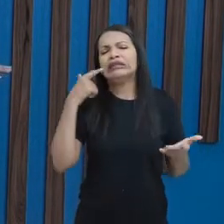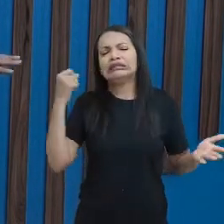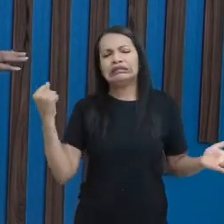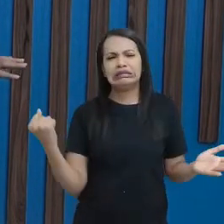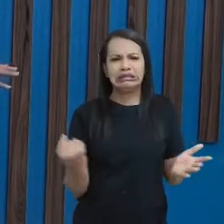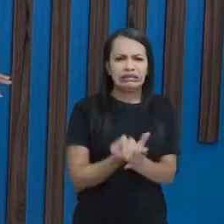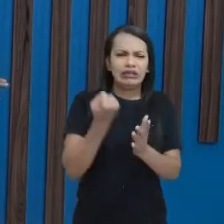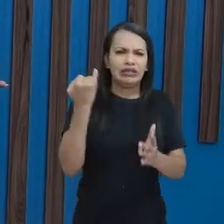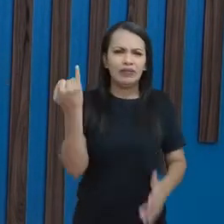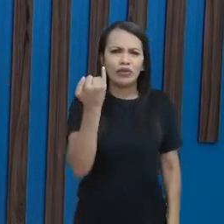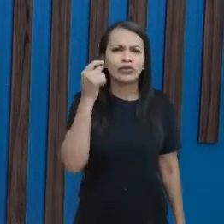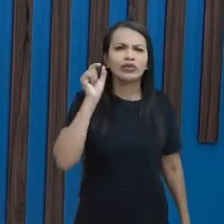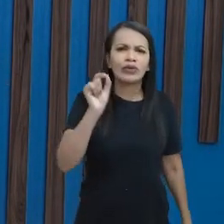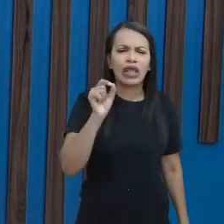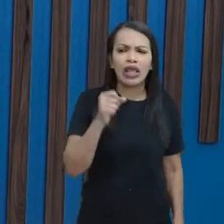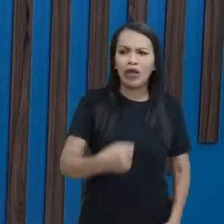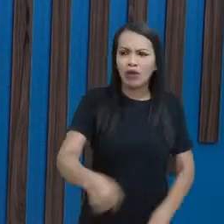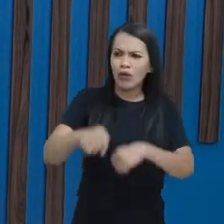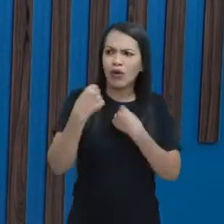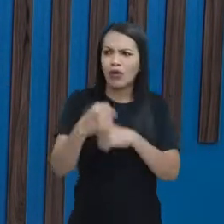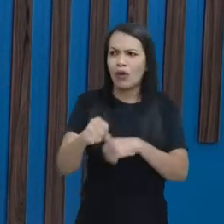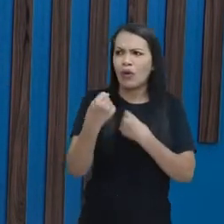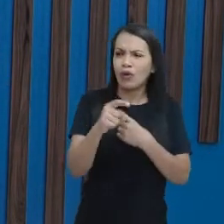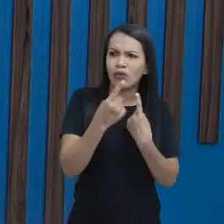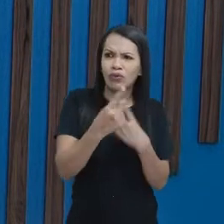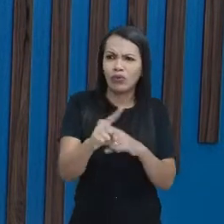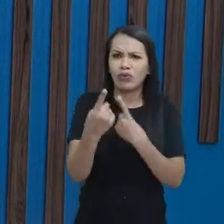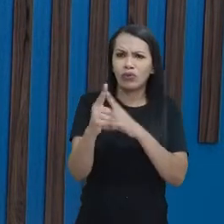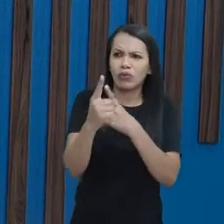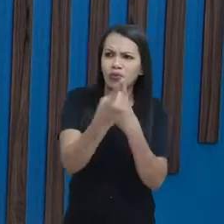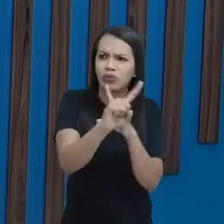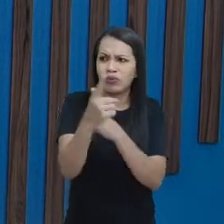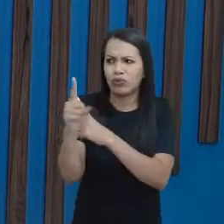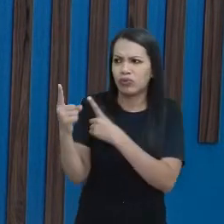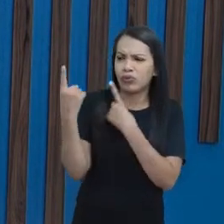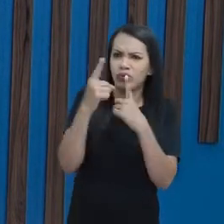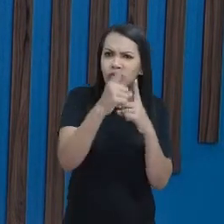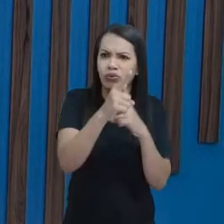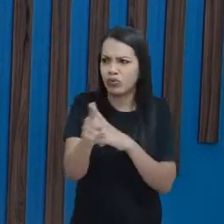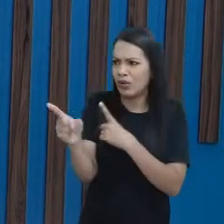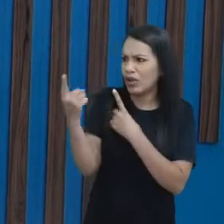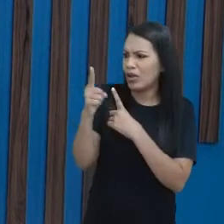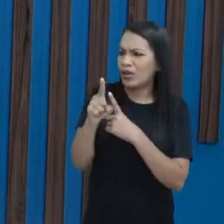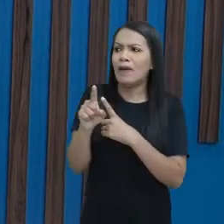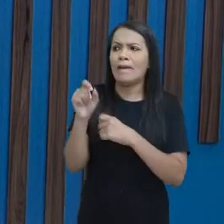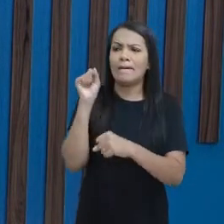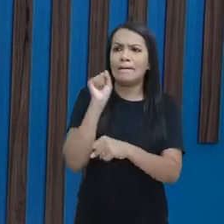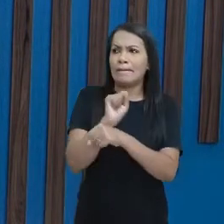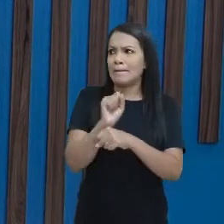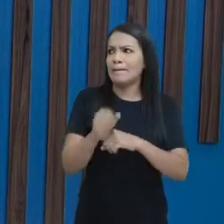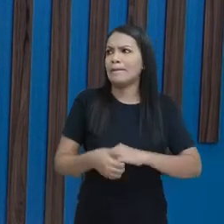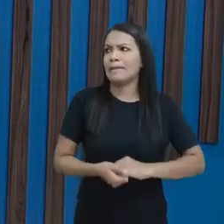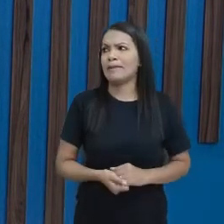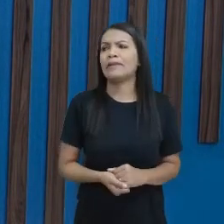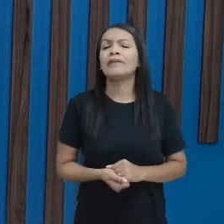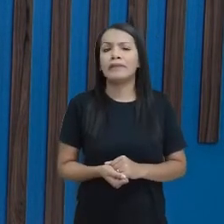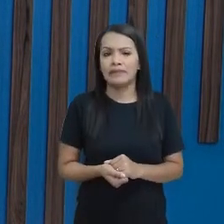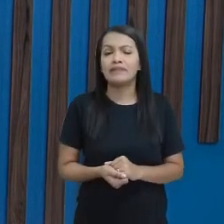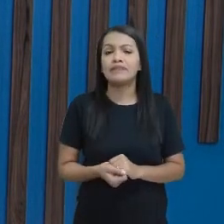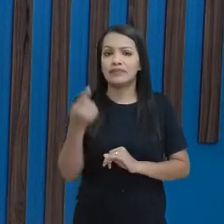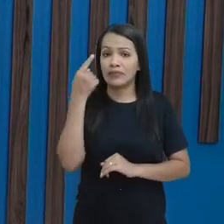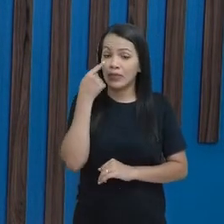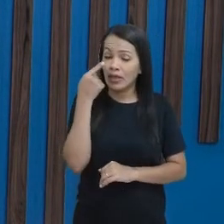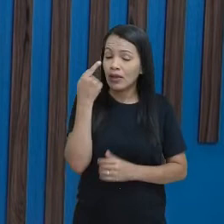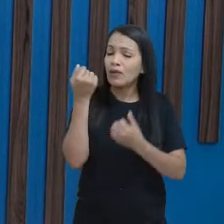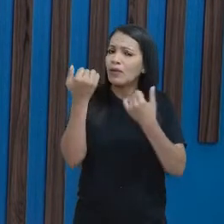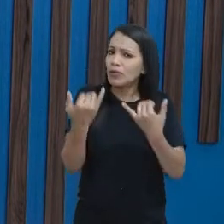chegado no último instante e o motorista parou e ela entrou no ônibus. Poderia ser aquele outro exemplo que eu